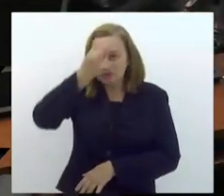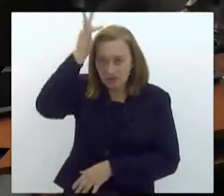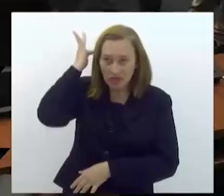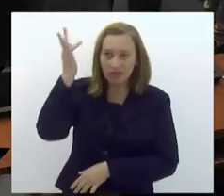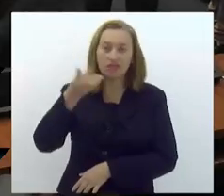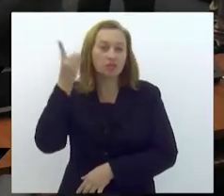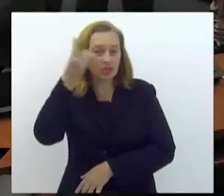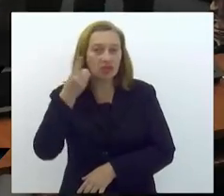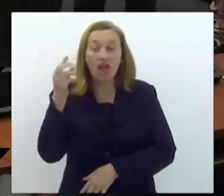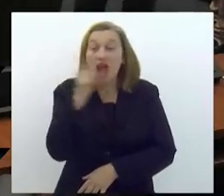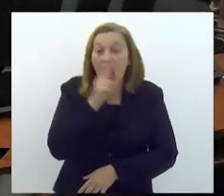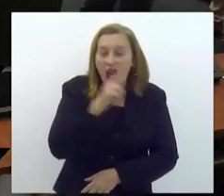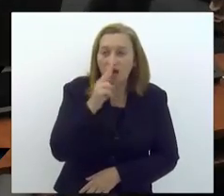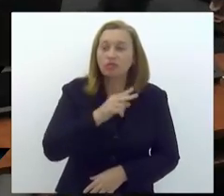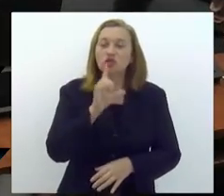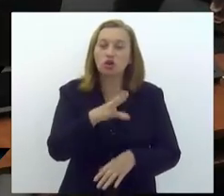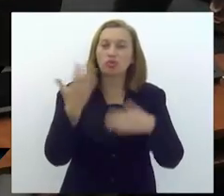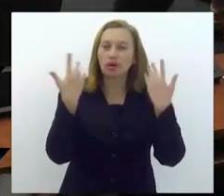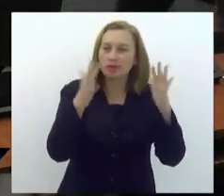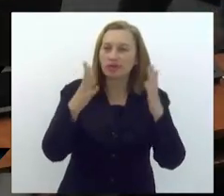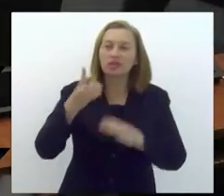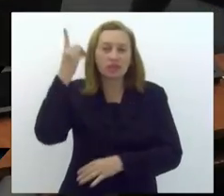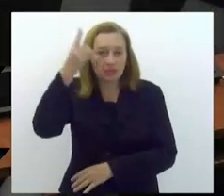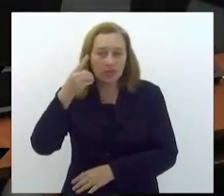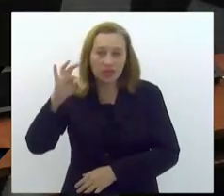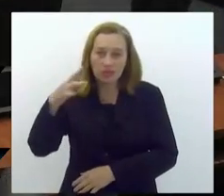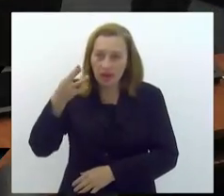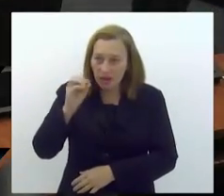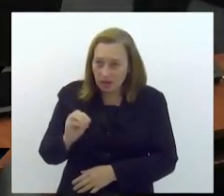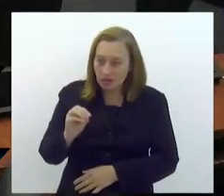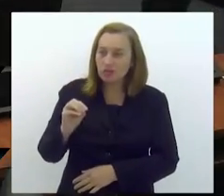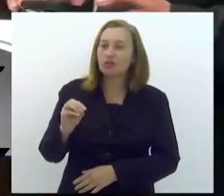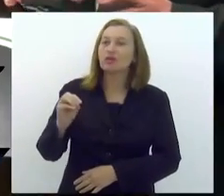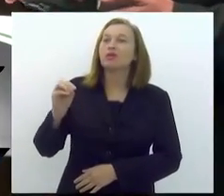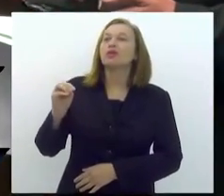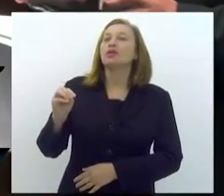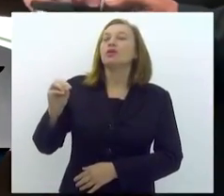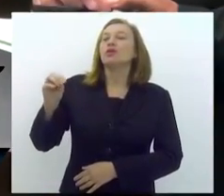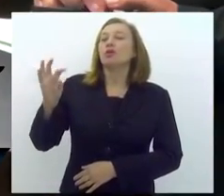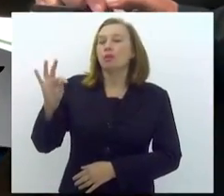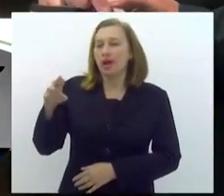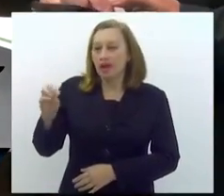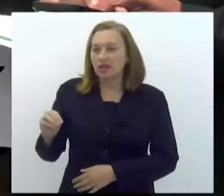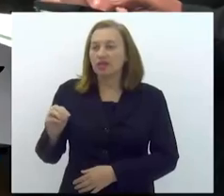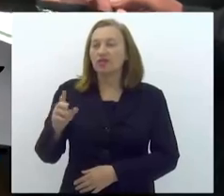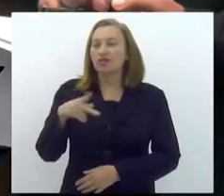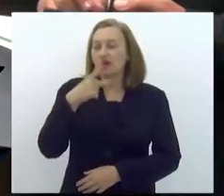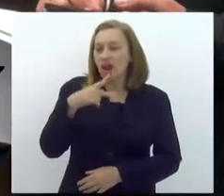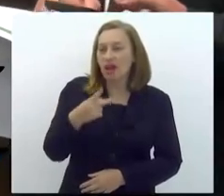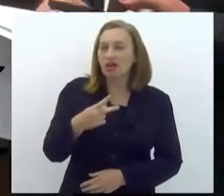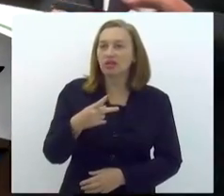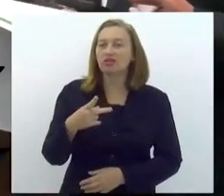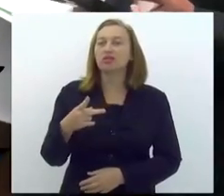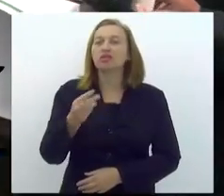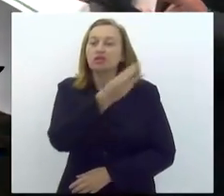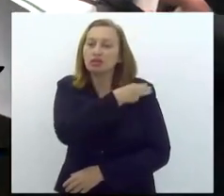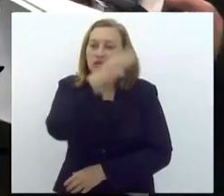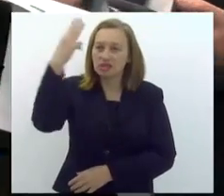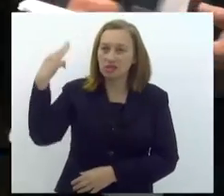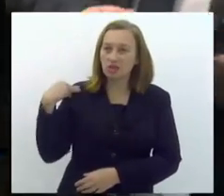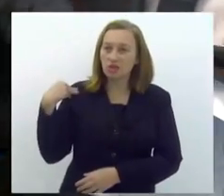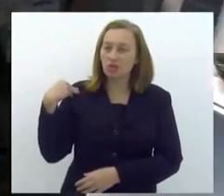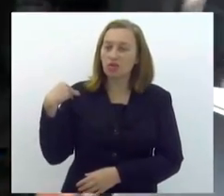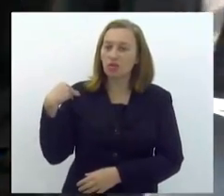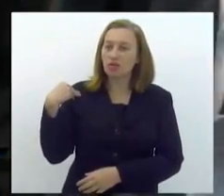rapidamente só para parabenizar o deputado Márcio Alberto pela iniciativa e dizer também que nossa senhora é aquela que ilumina os caminhos